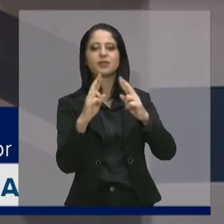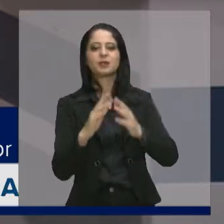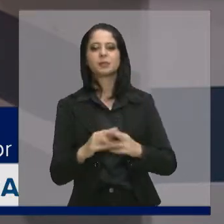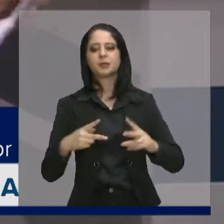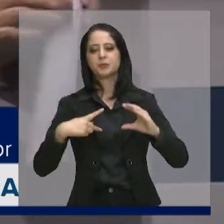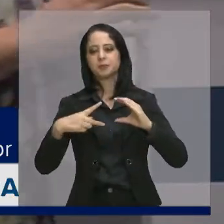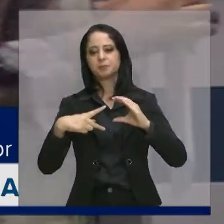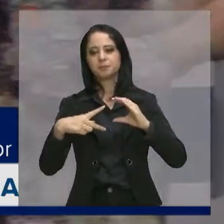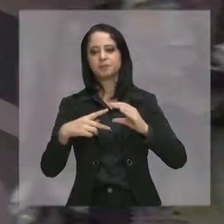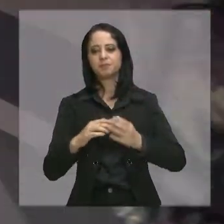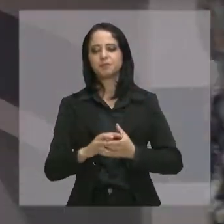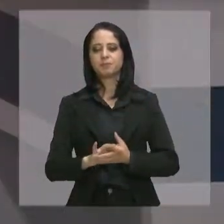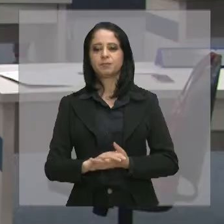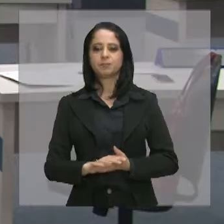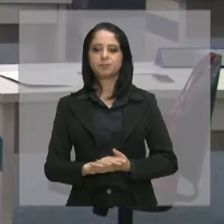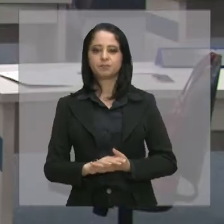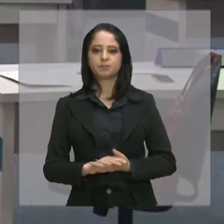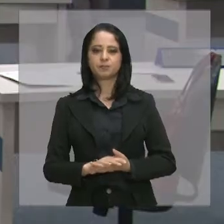Municipal.